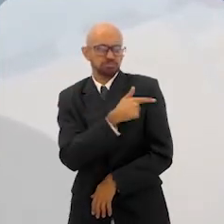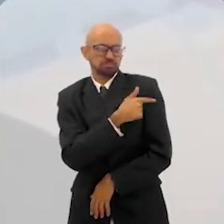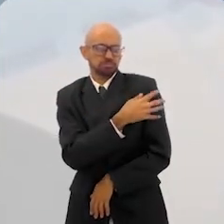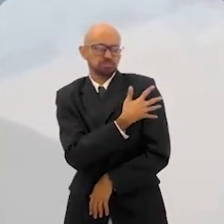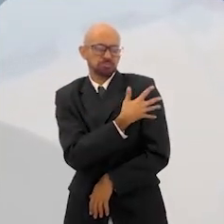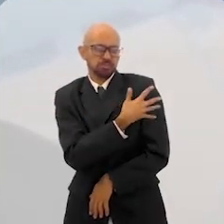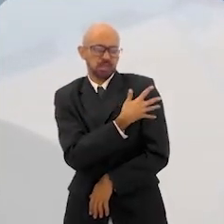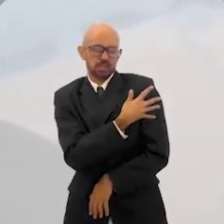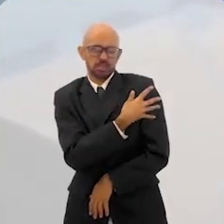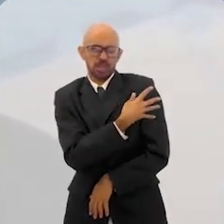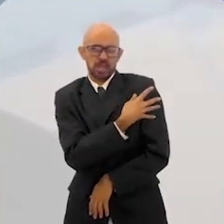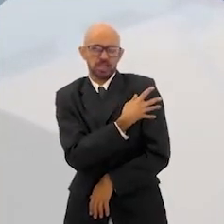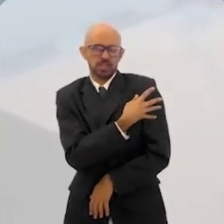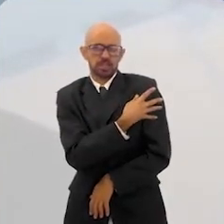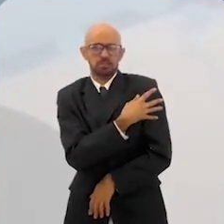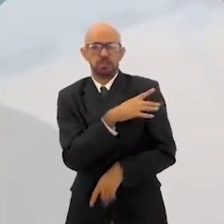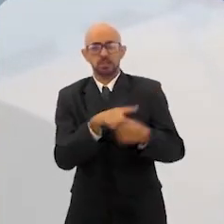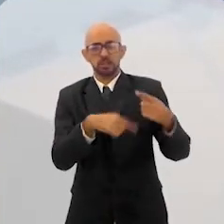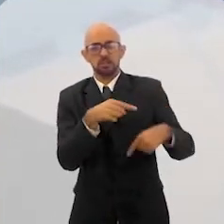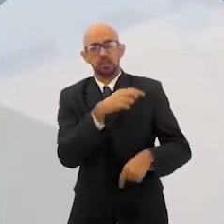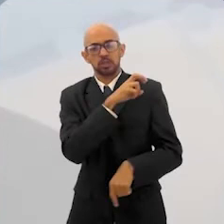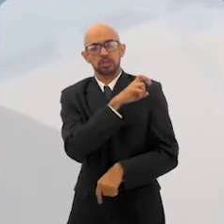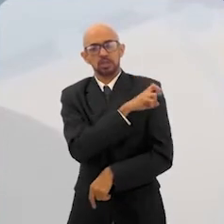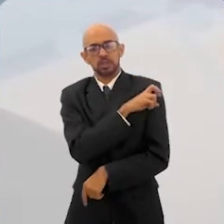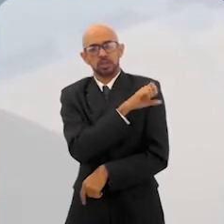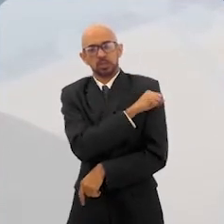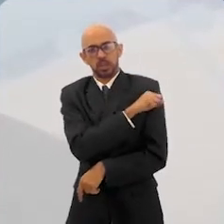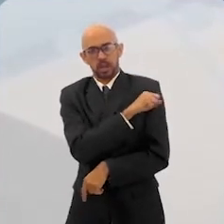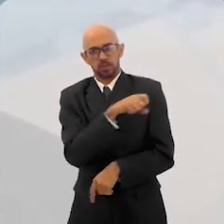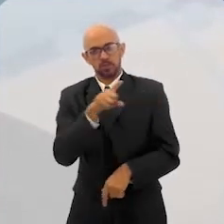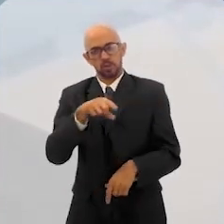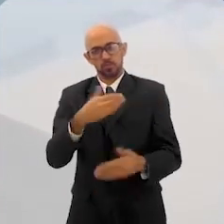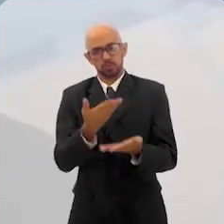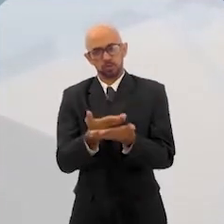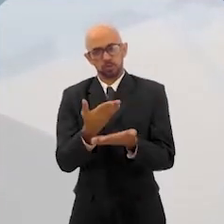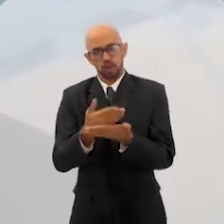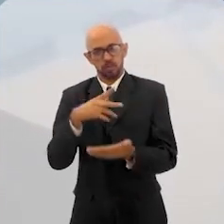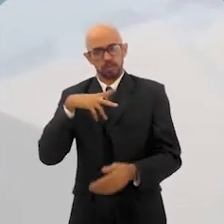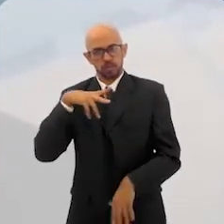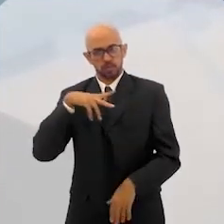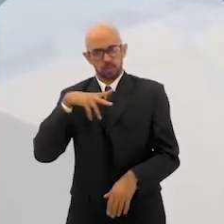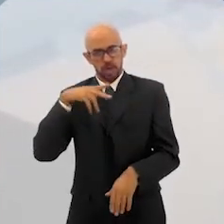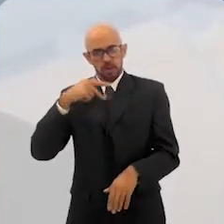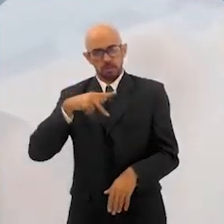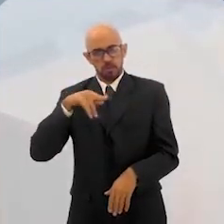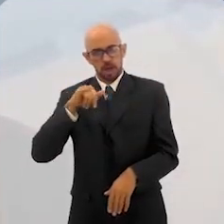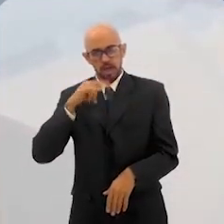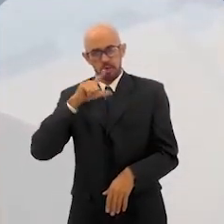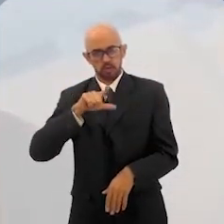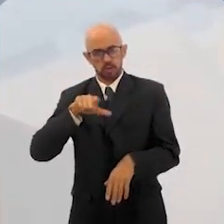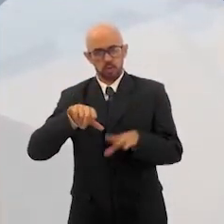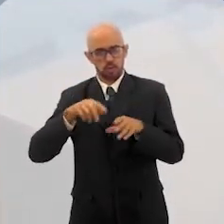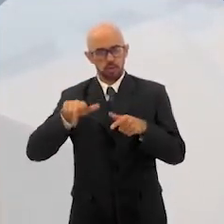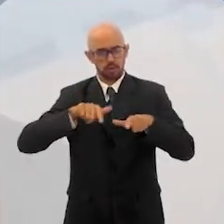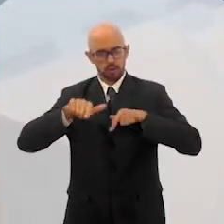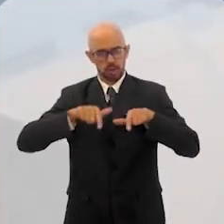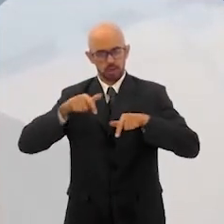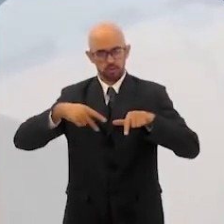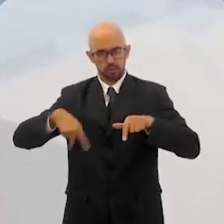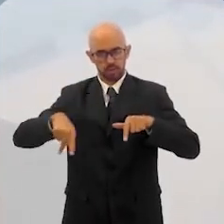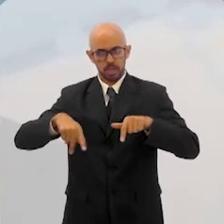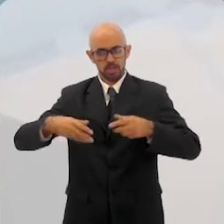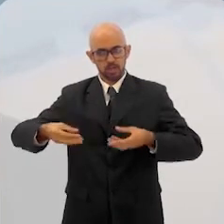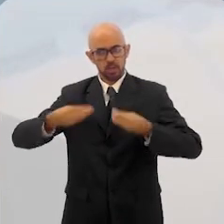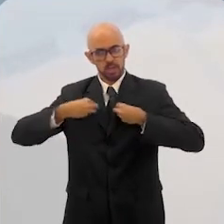primeiros ciclos do ensino fundamental, mas depois no ginásio já foi uma escola privada com bolsa que meu pai conseguiu do trabalho dele, tinha uma bolsa